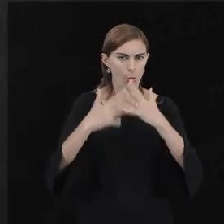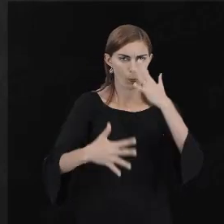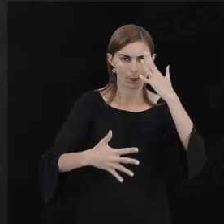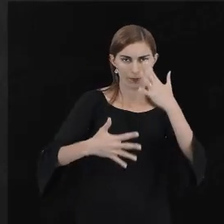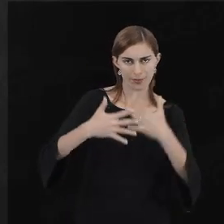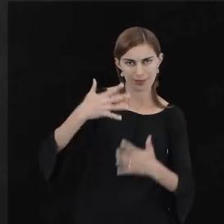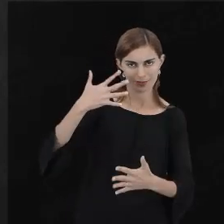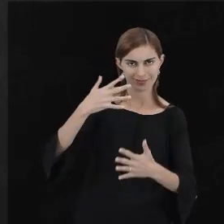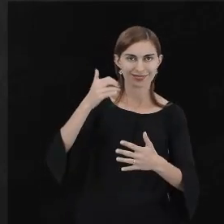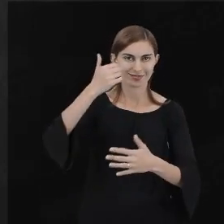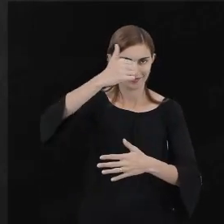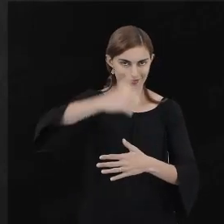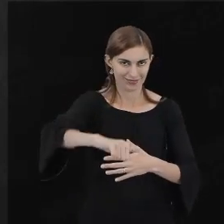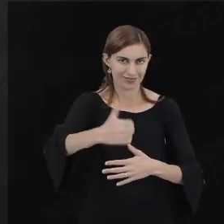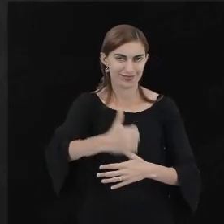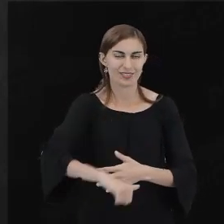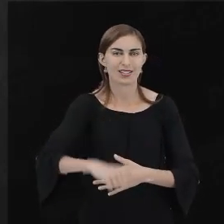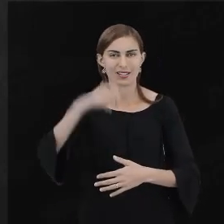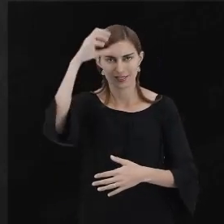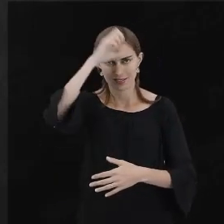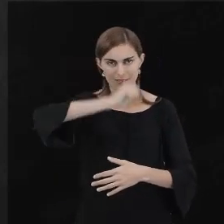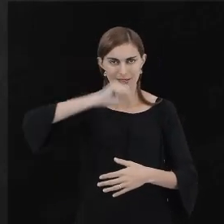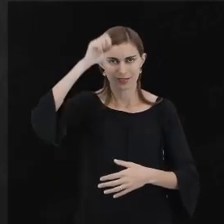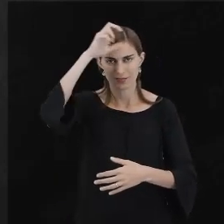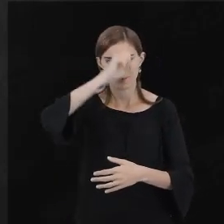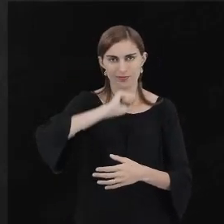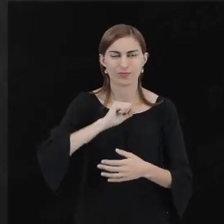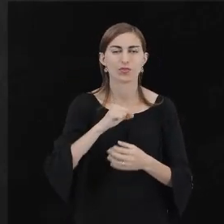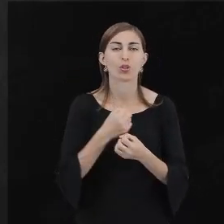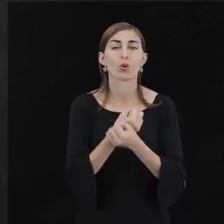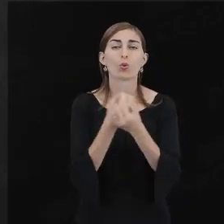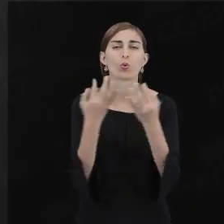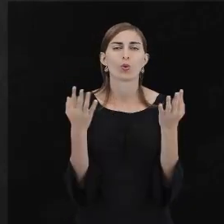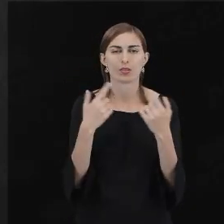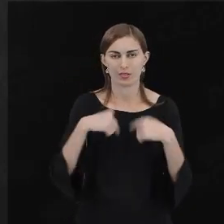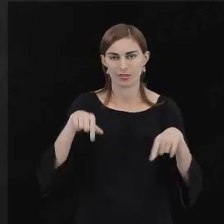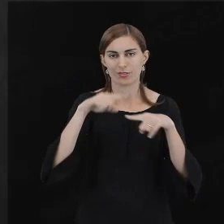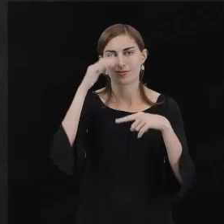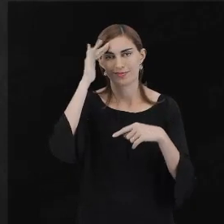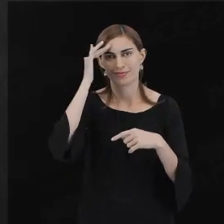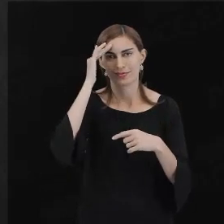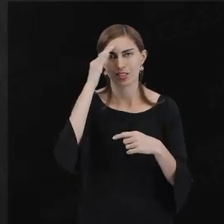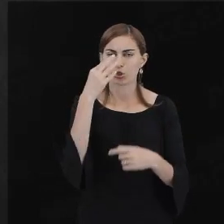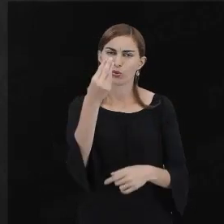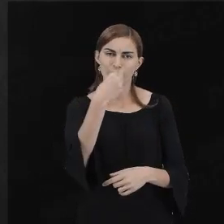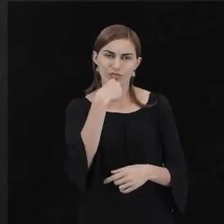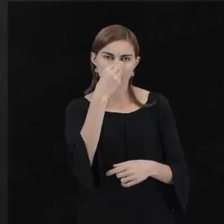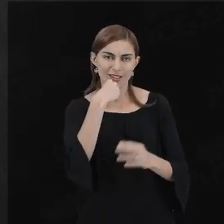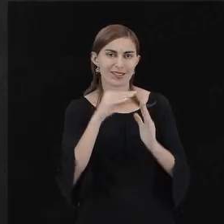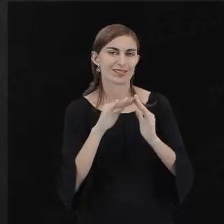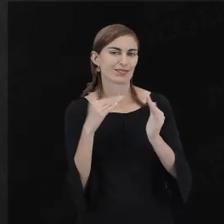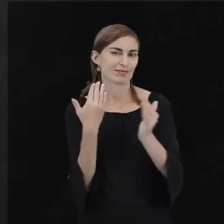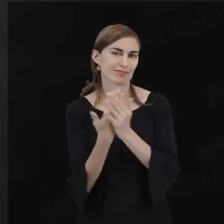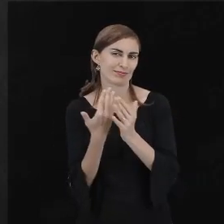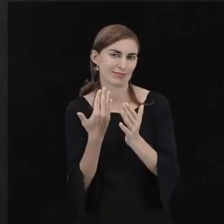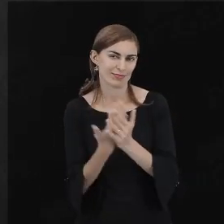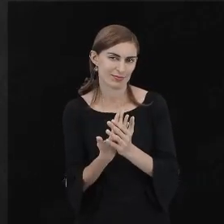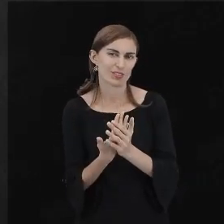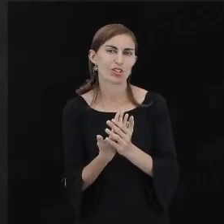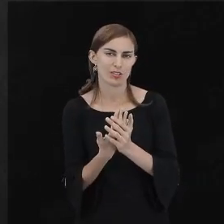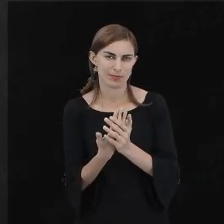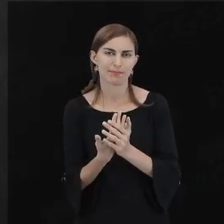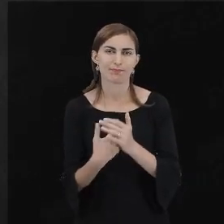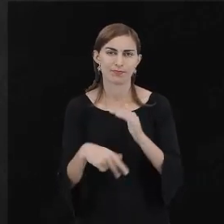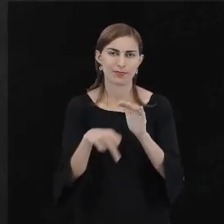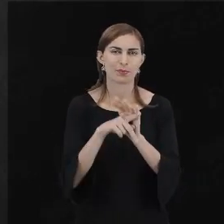da aprendizagem quando a gente entende o fracasso escolar como um fenômeno extremamente complexo, né?